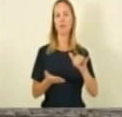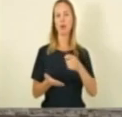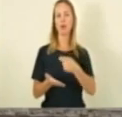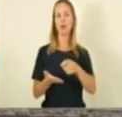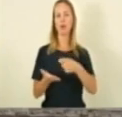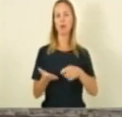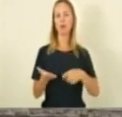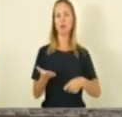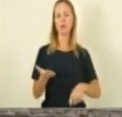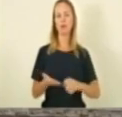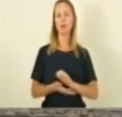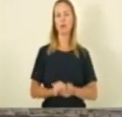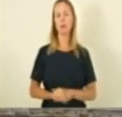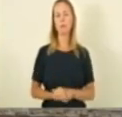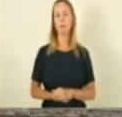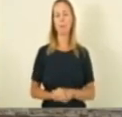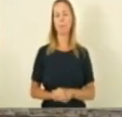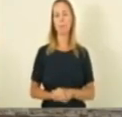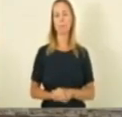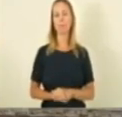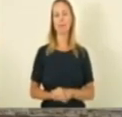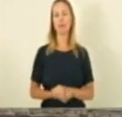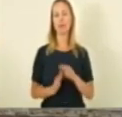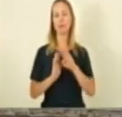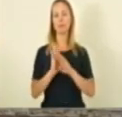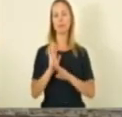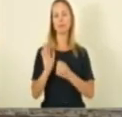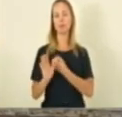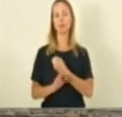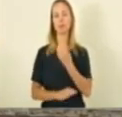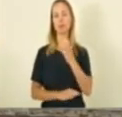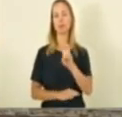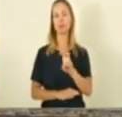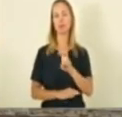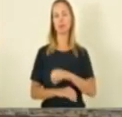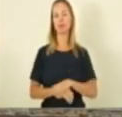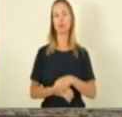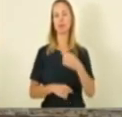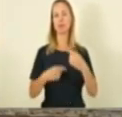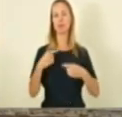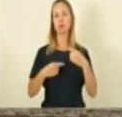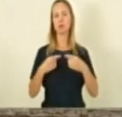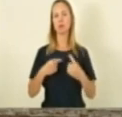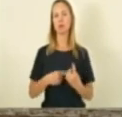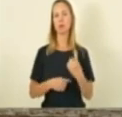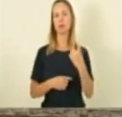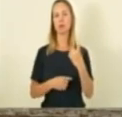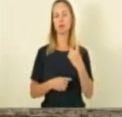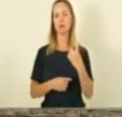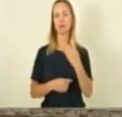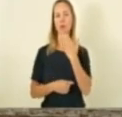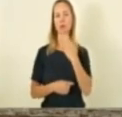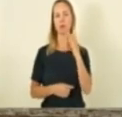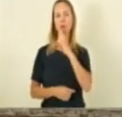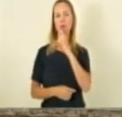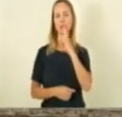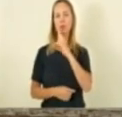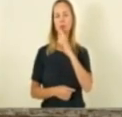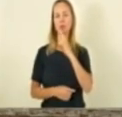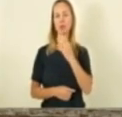dos Autógrafos. Passamos ao item 5. Discussão única em regime de urgência do projeto de